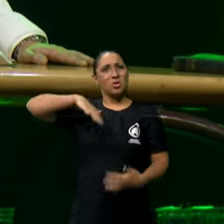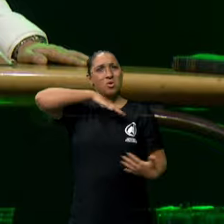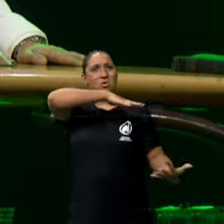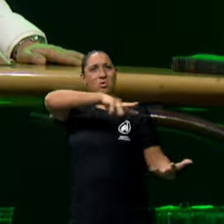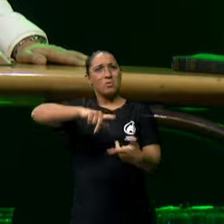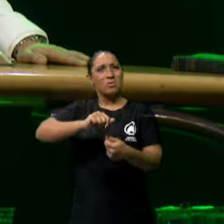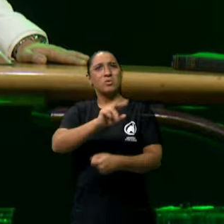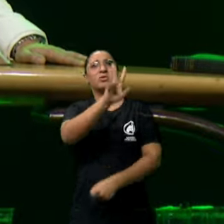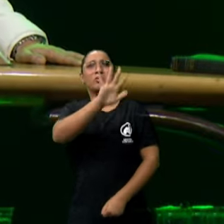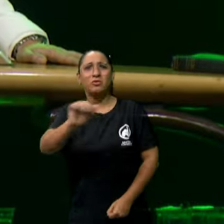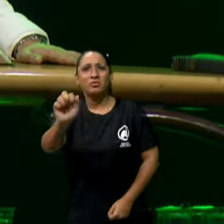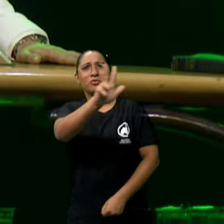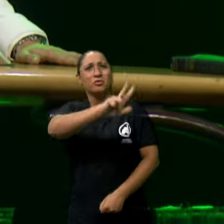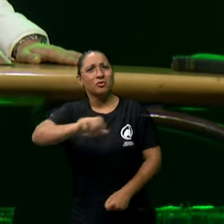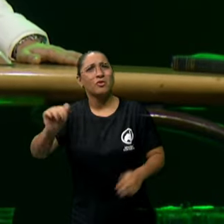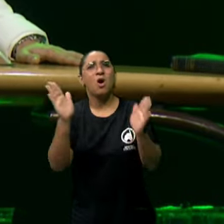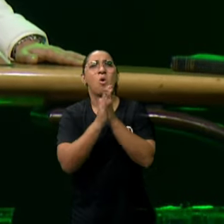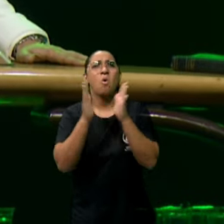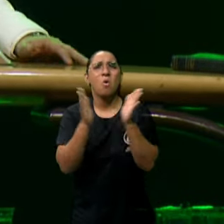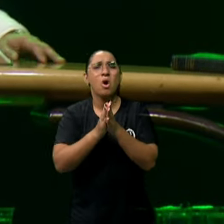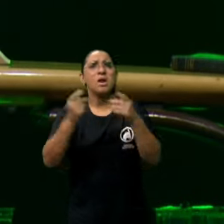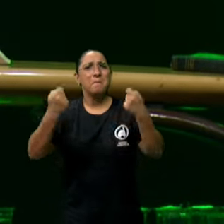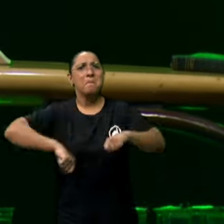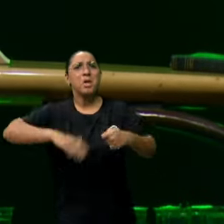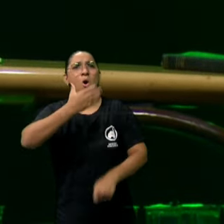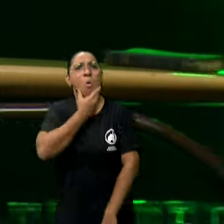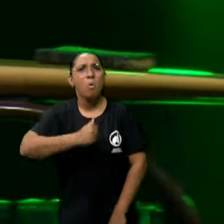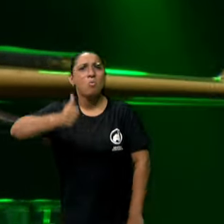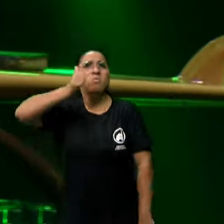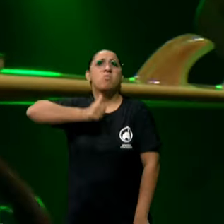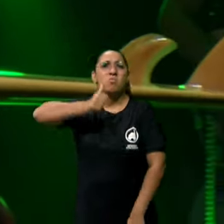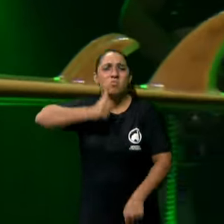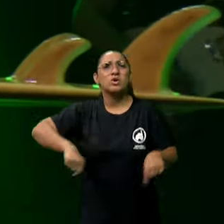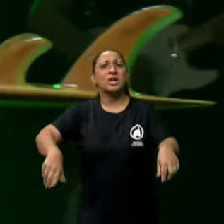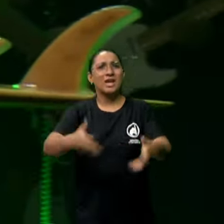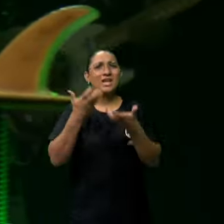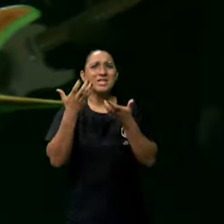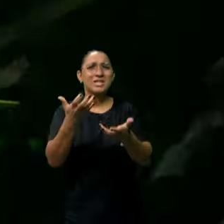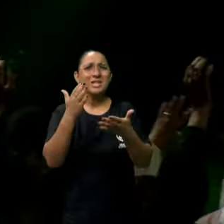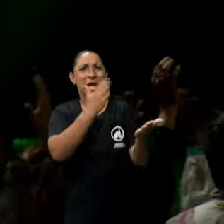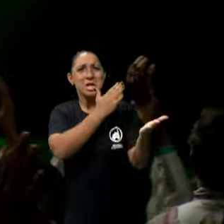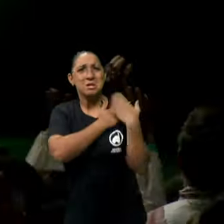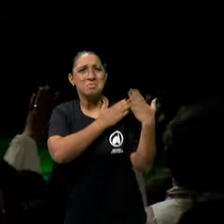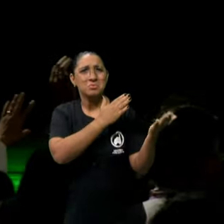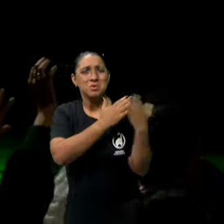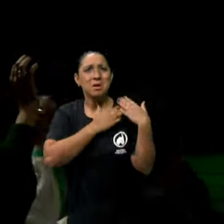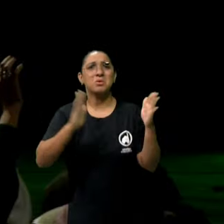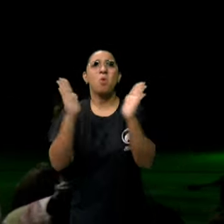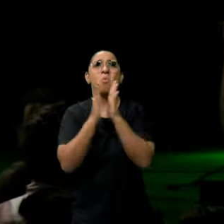vamos preciso homens de autoridade homens de autoridade